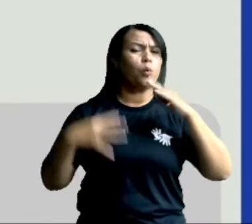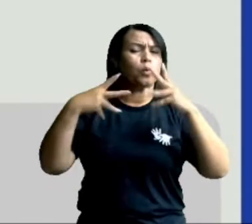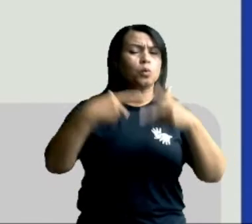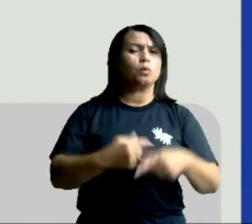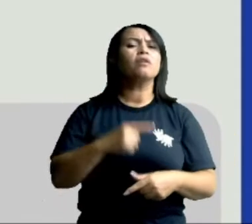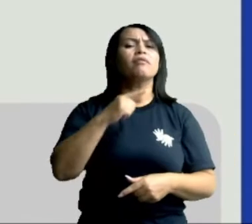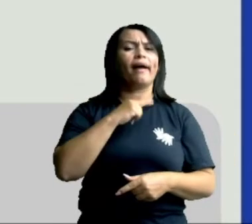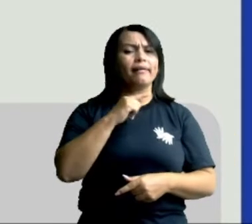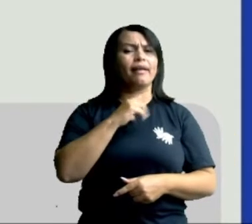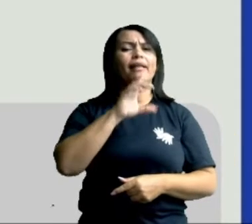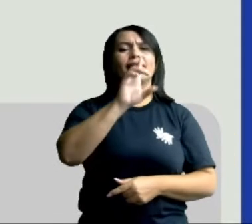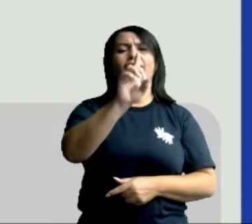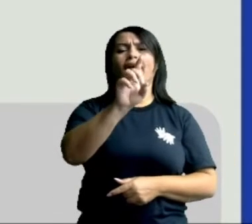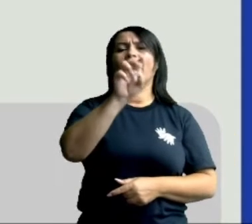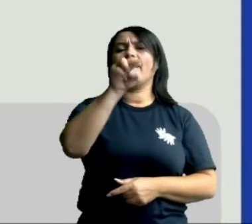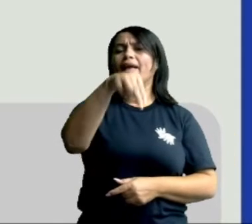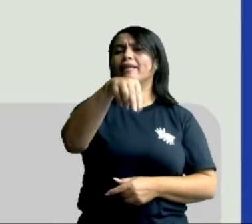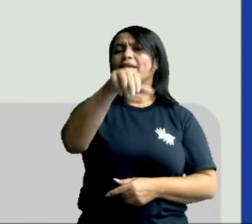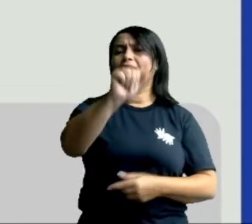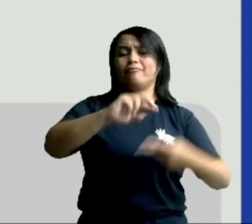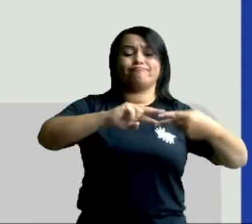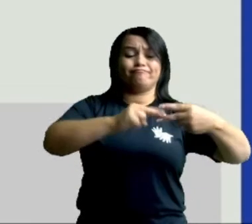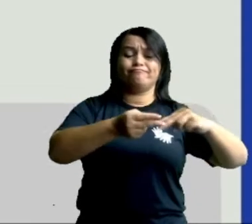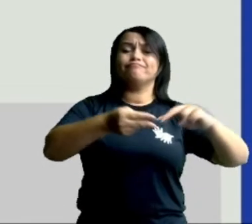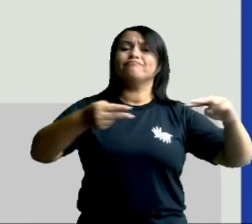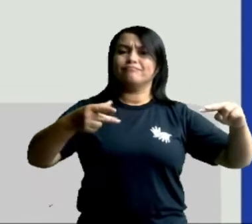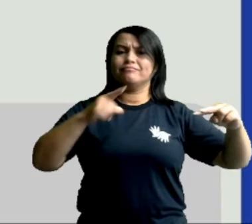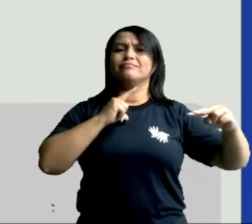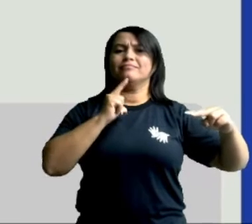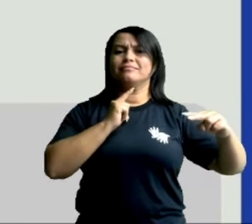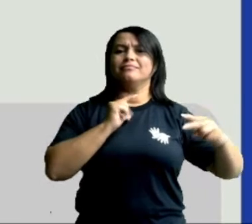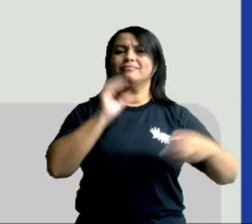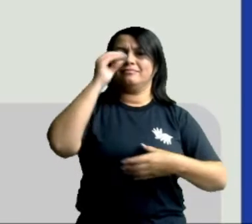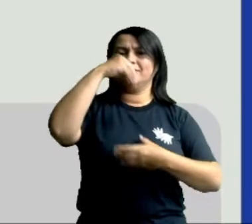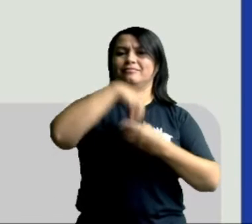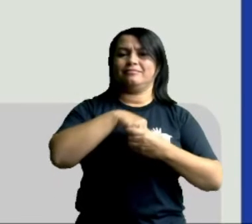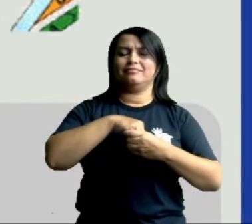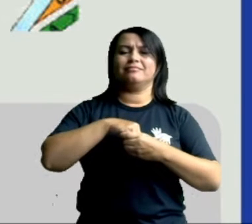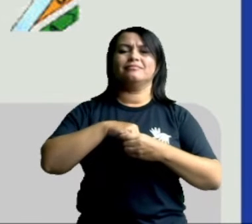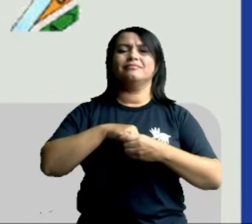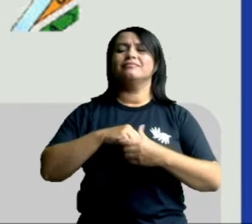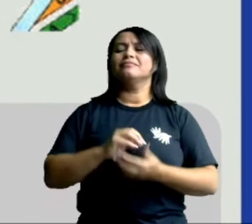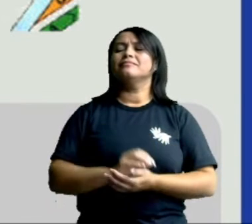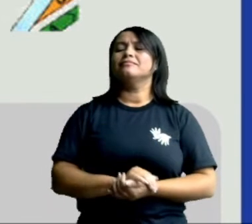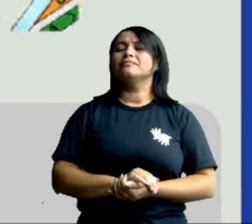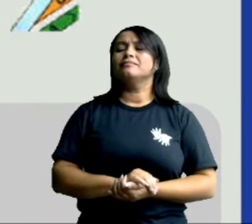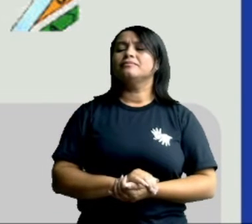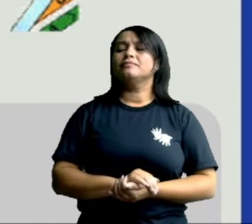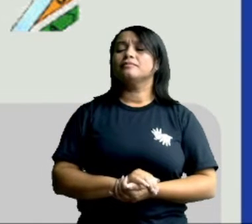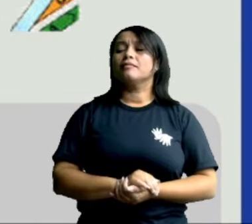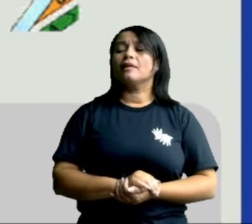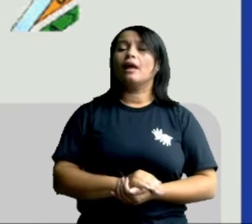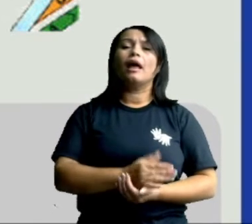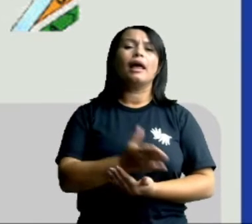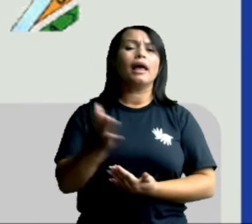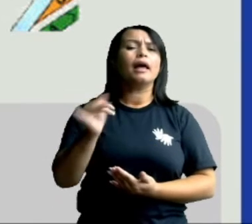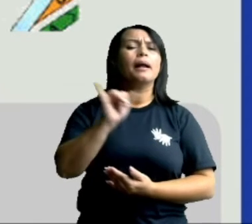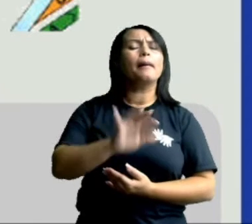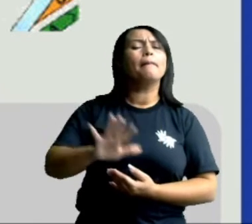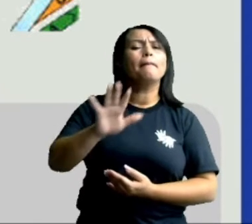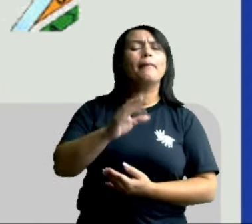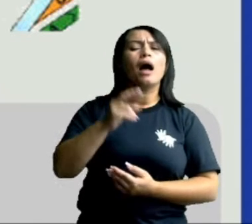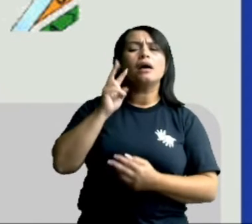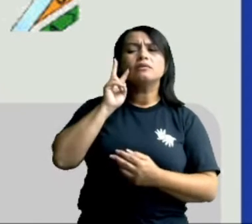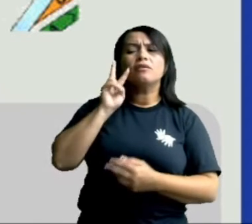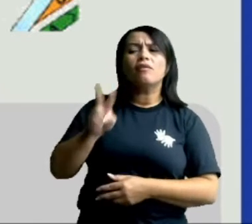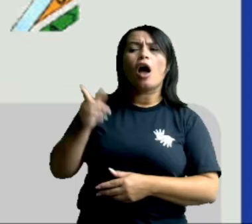vai ter DNA, vai ter informação genética, tá certo? E aqui nessa imagem a gente